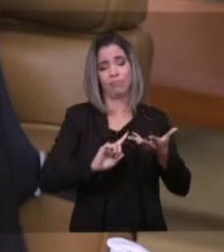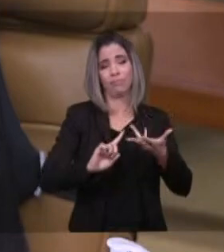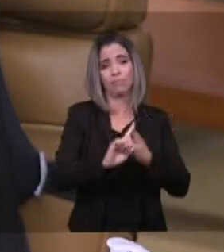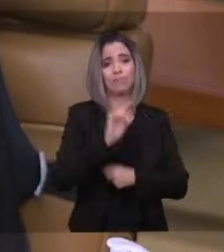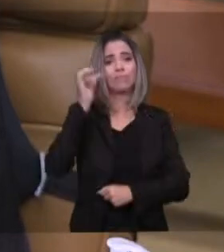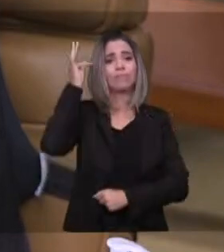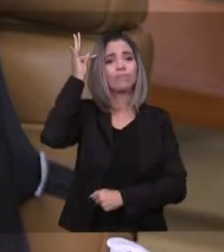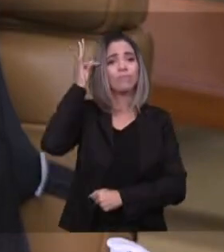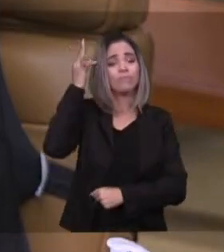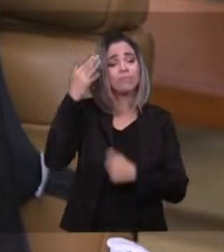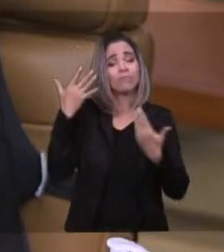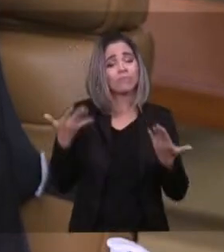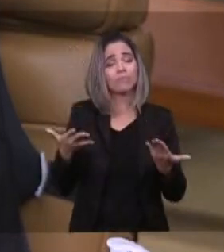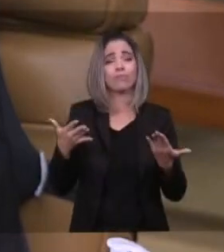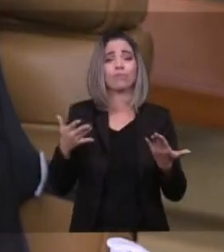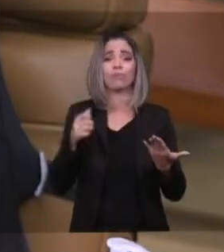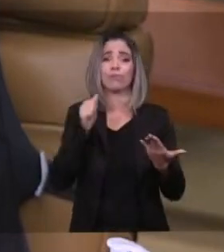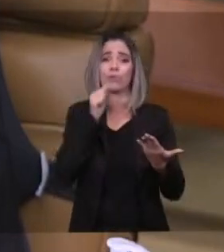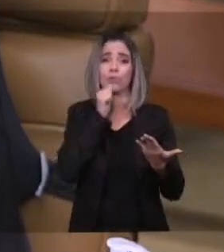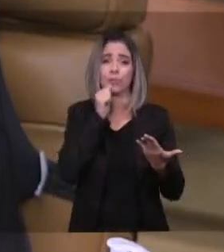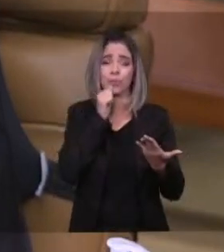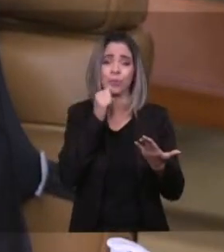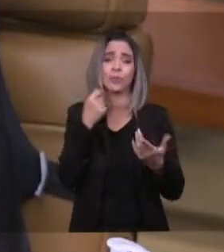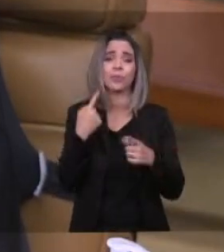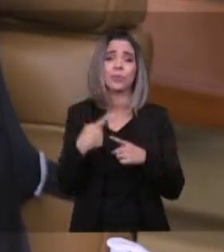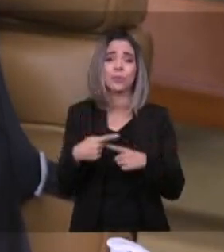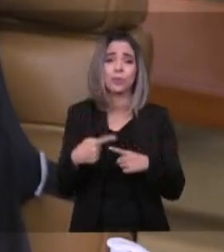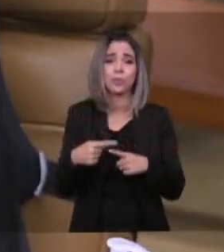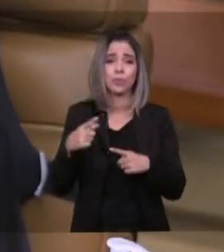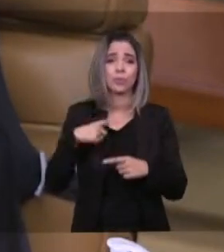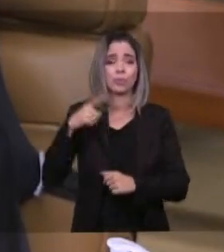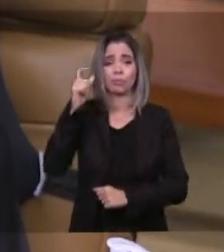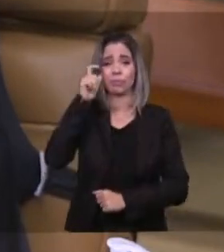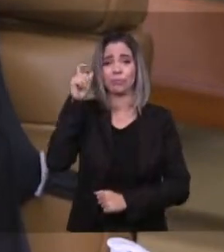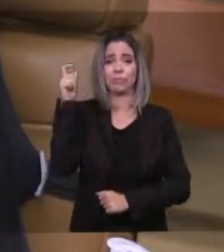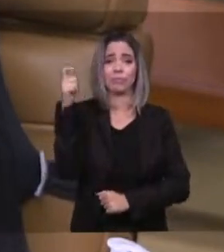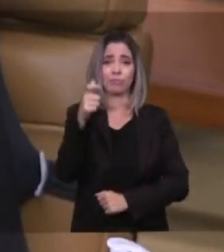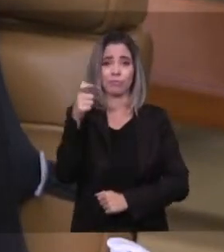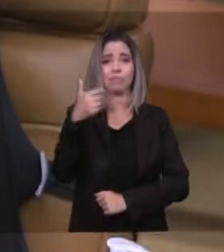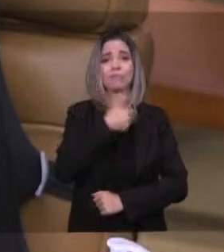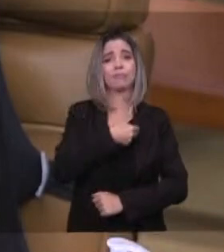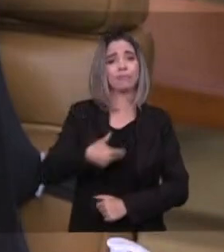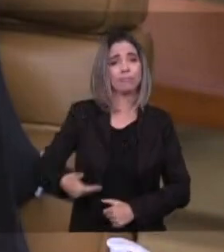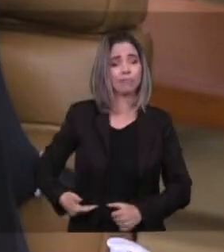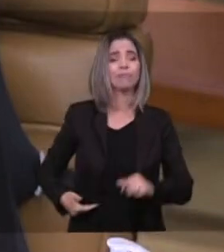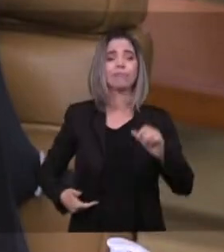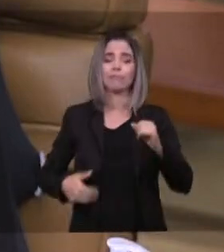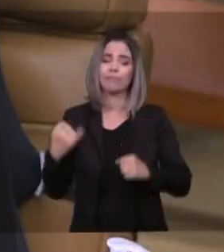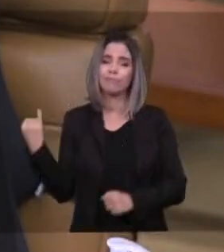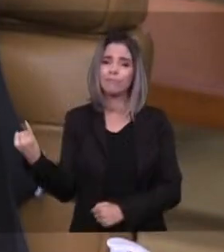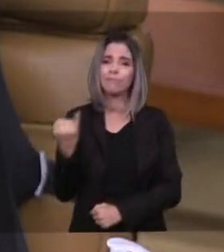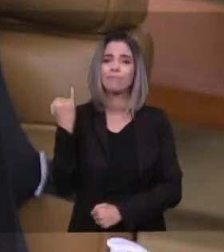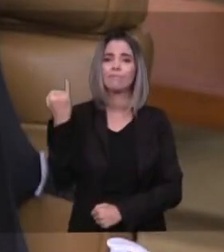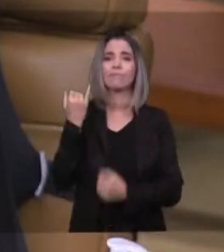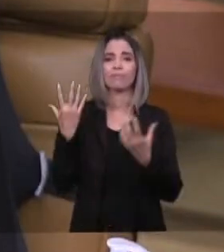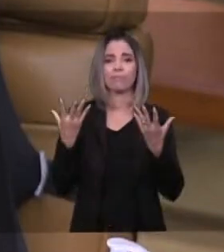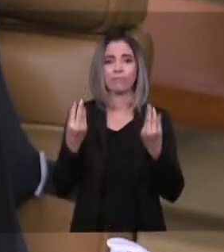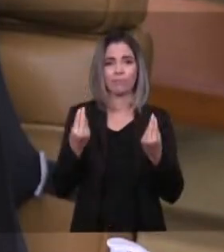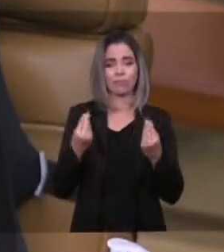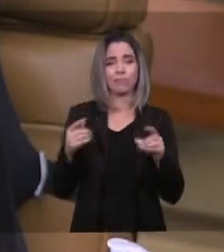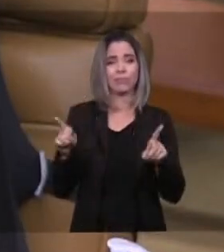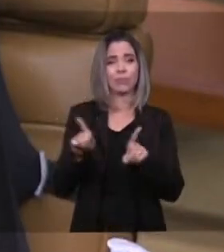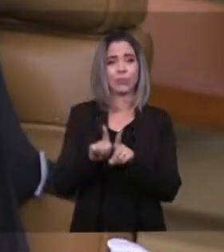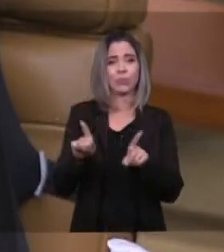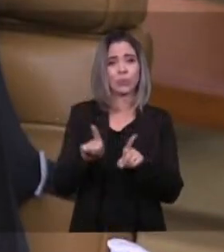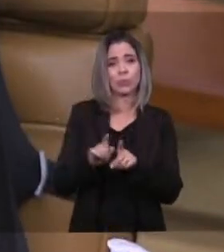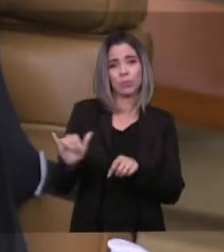hipóteses, ainda em função de interesse público relevante, a possibilidade de se